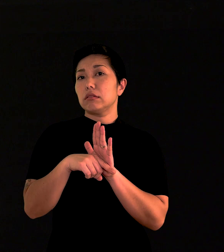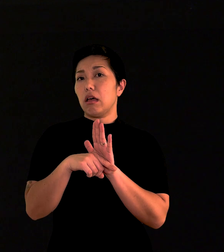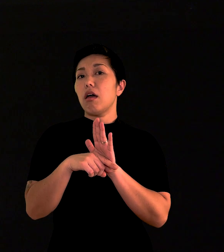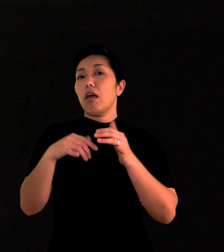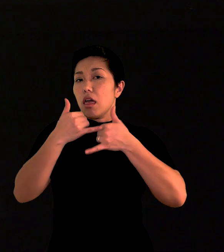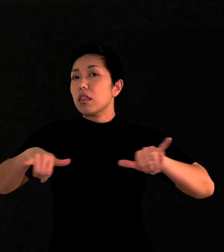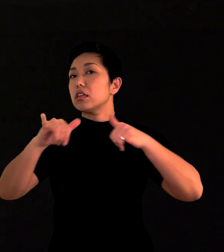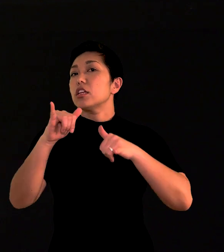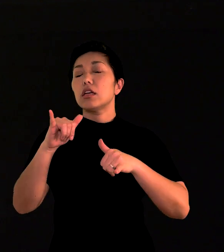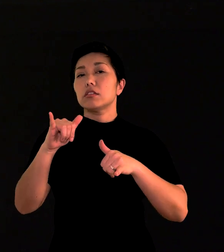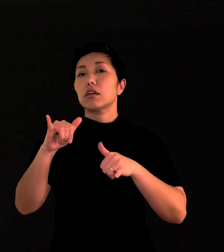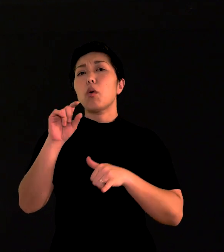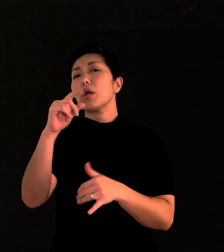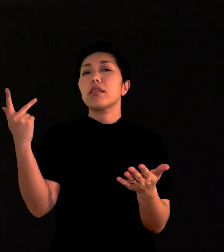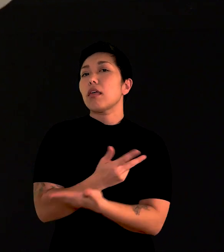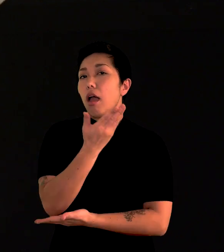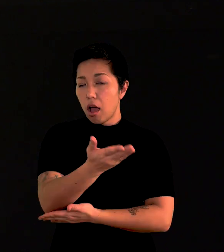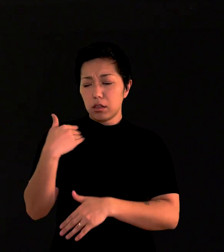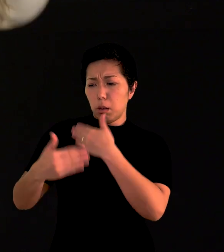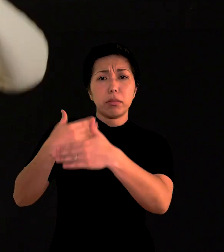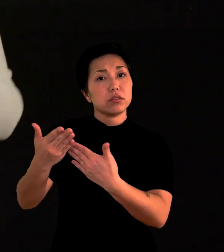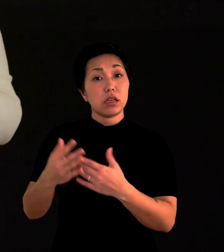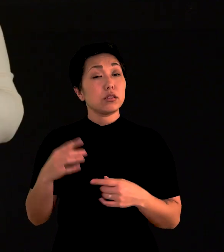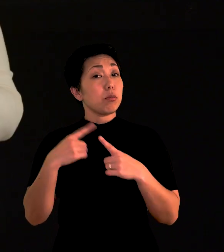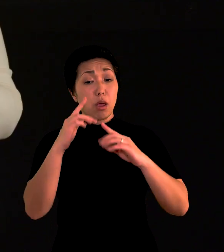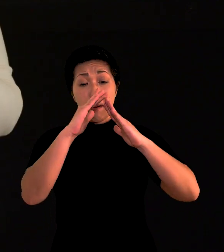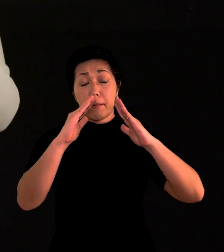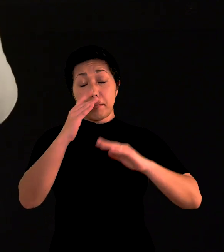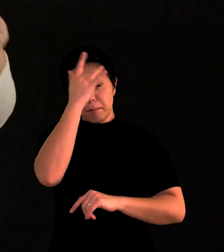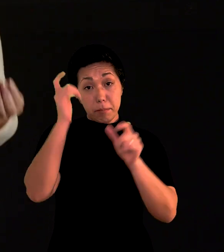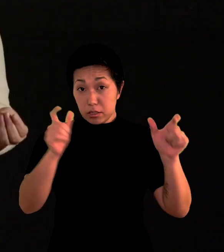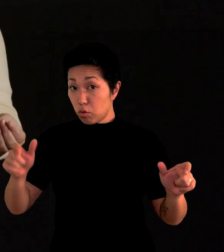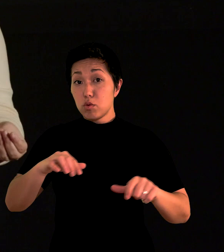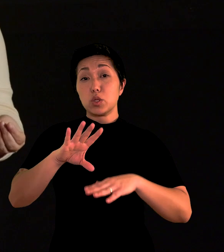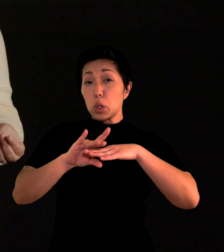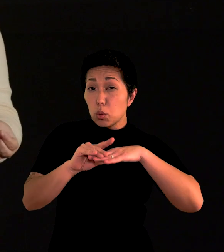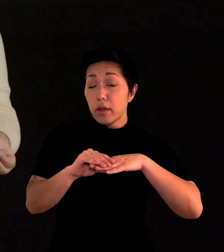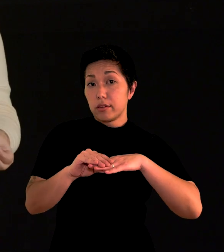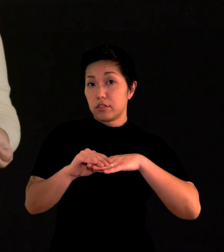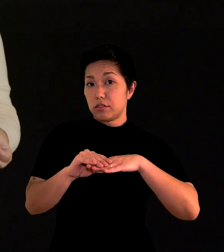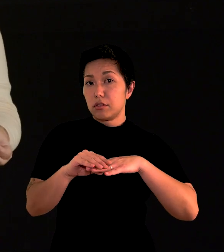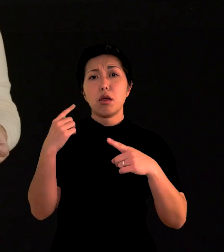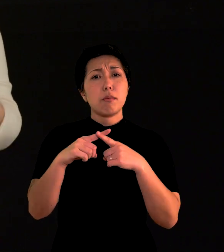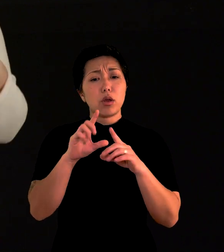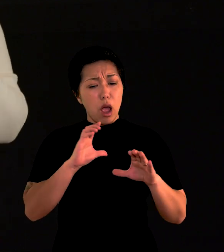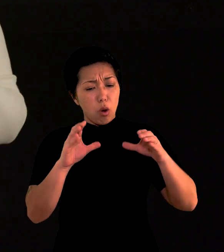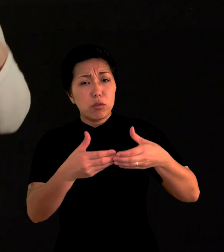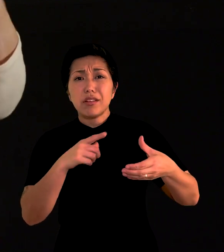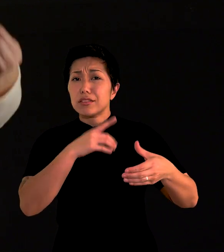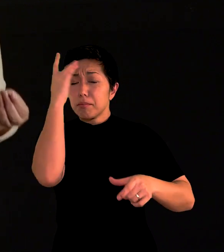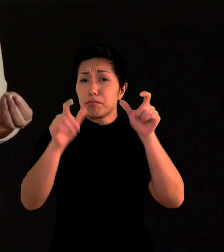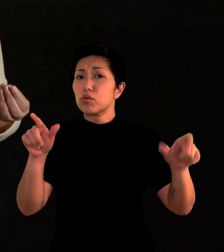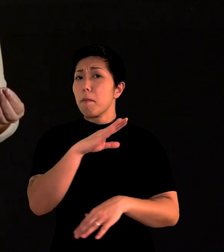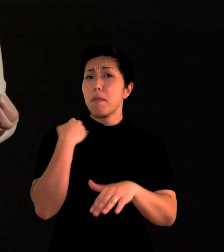pela empresa de pesquisa energética. Então, o que está errado nisso? Por que tem pessoas ficando doentes? Por que tem